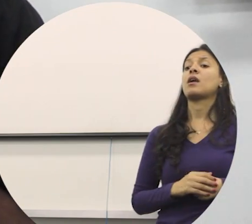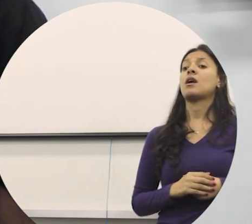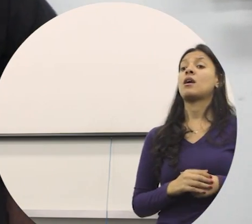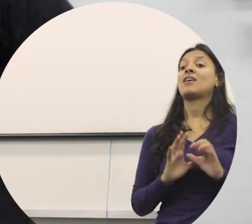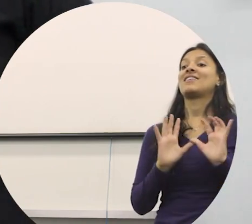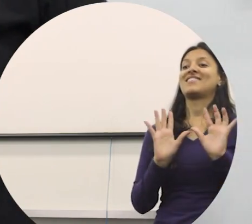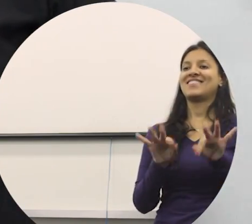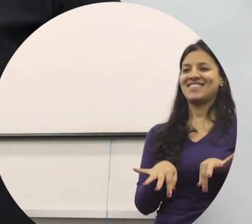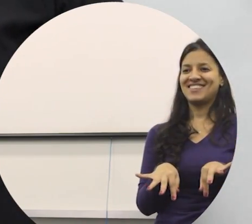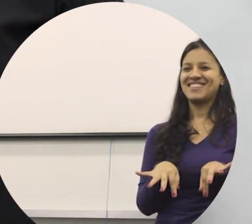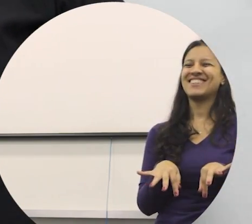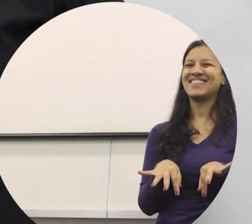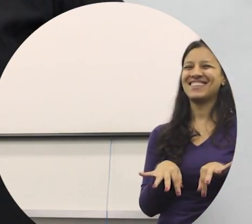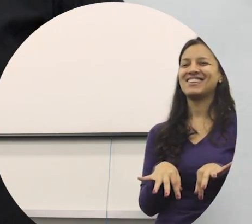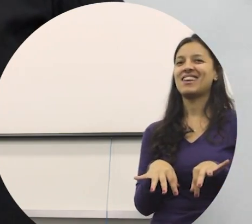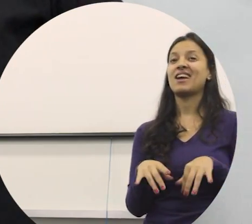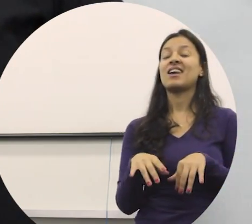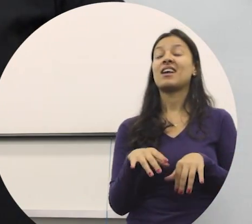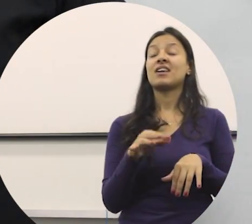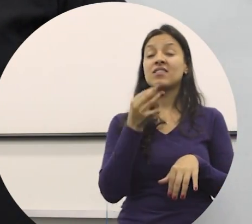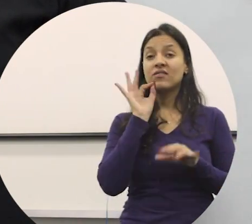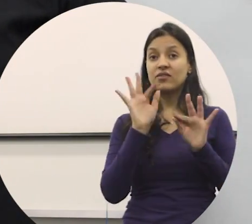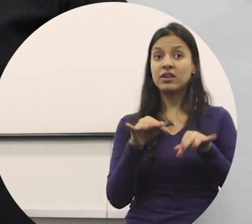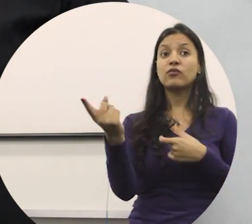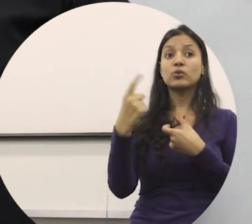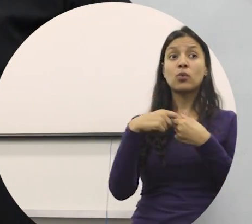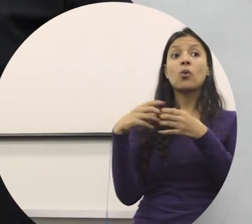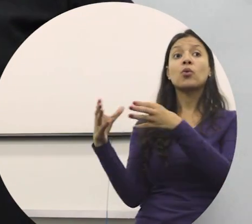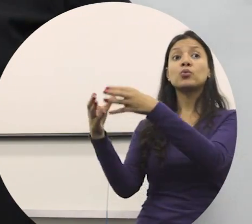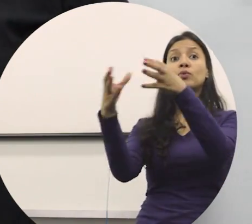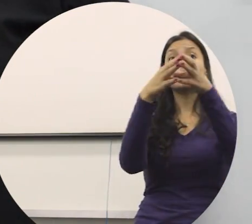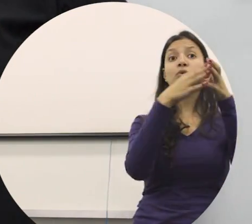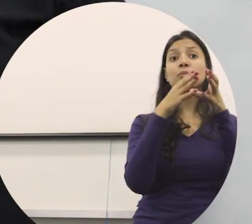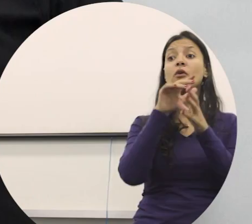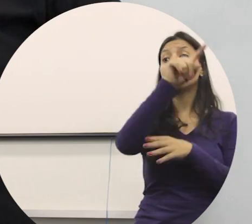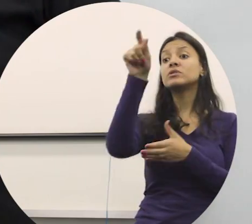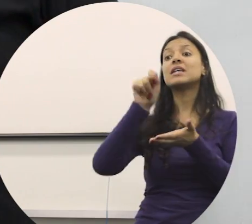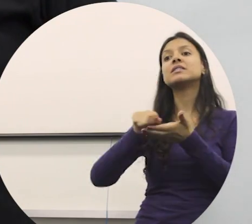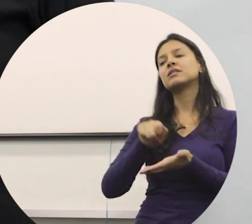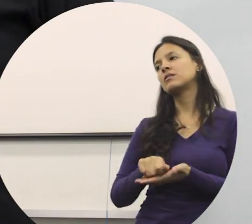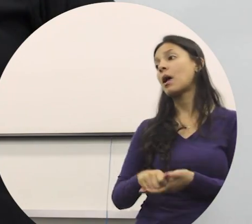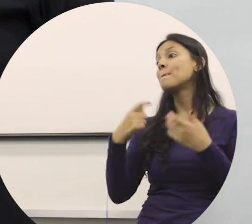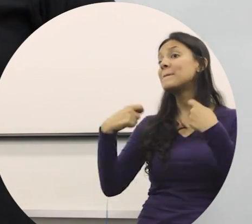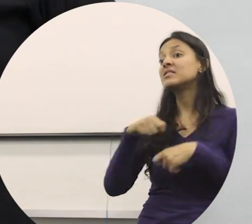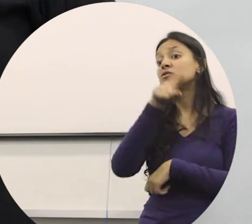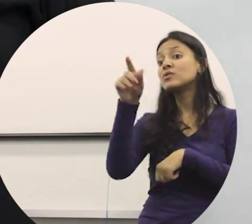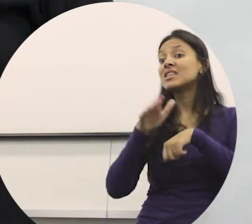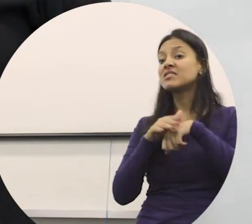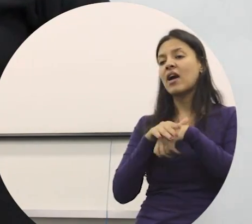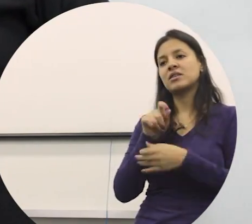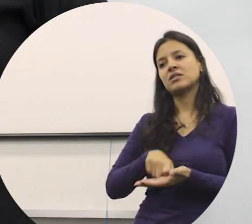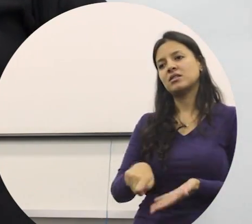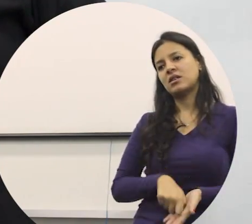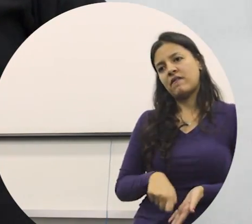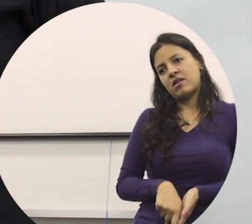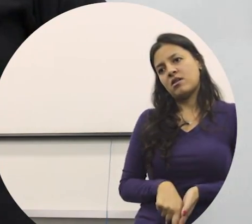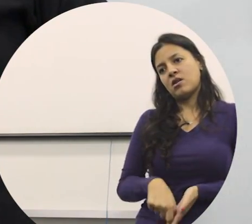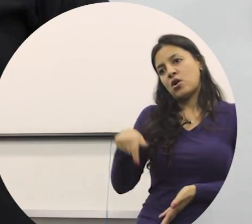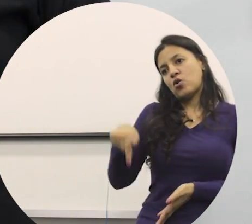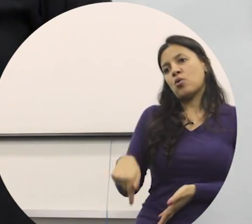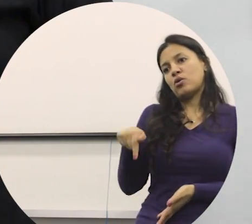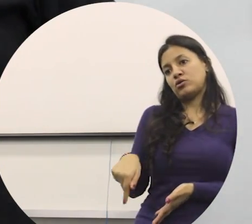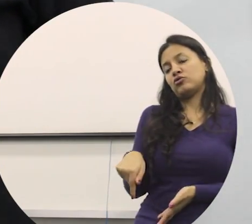voltar, nós vamos dividir em grupos. Vocês precisam colocar isso por escrito, porque eu vou precisar desse documento escrito de vocês hoje mesmo. O que vocês